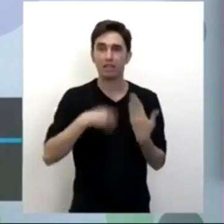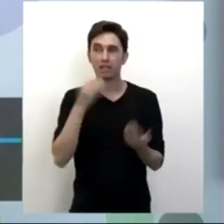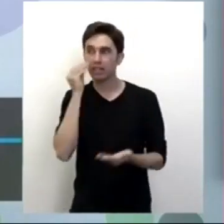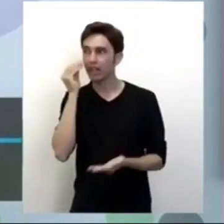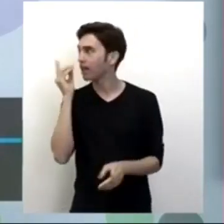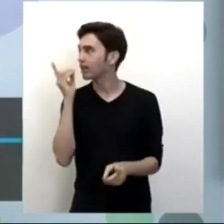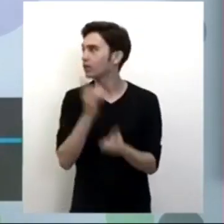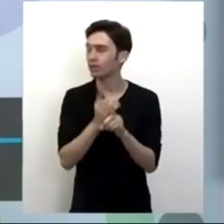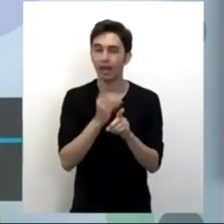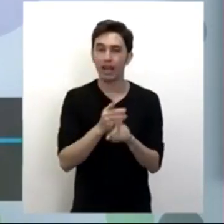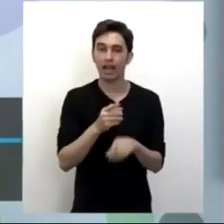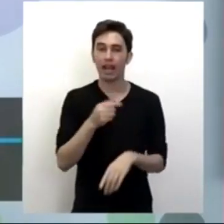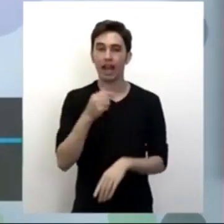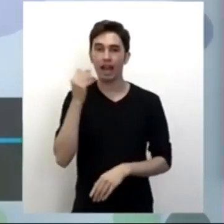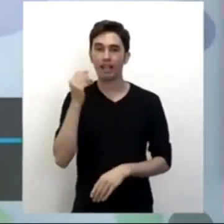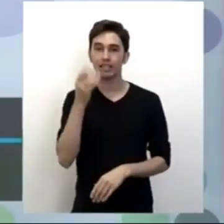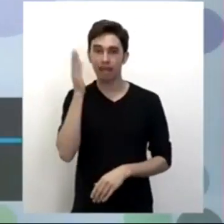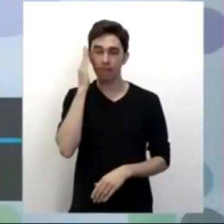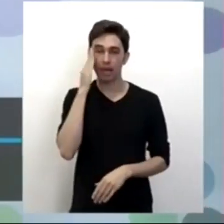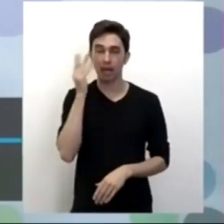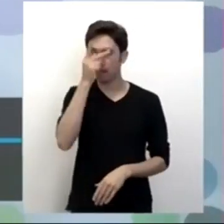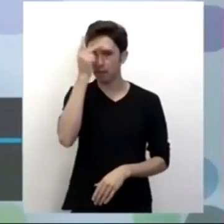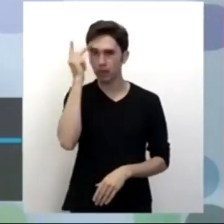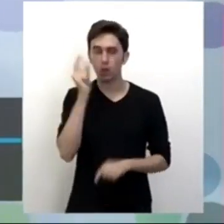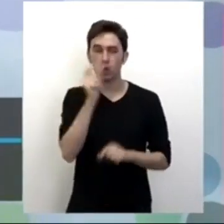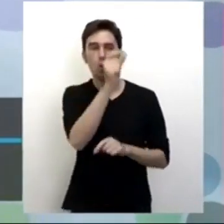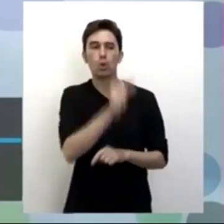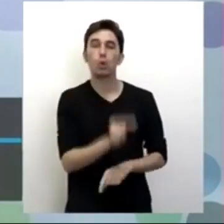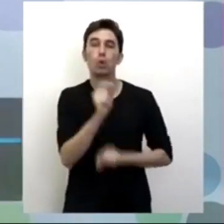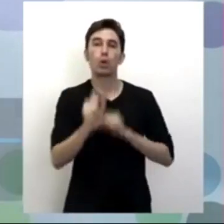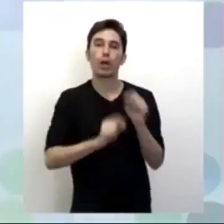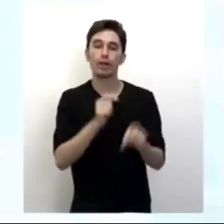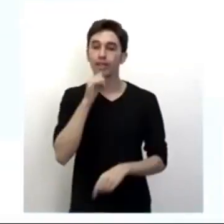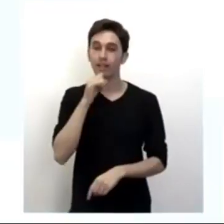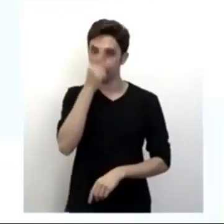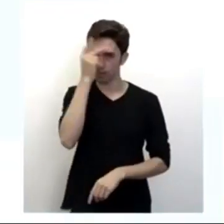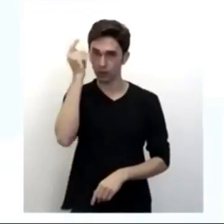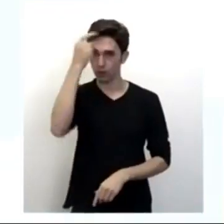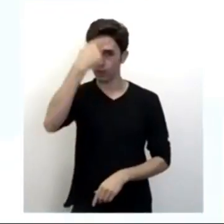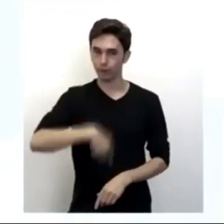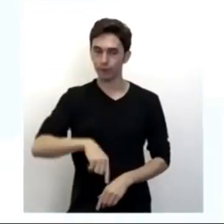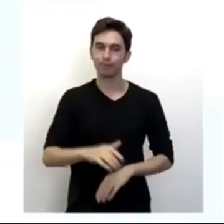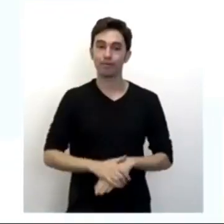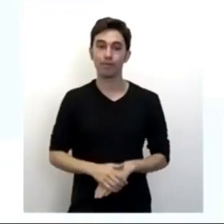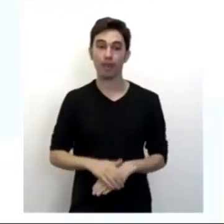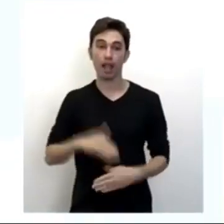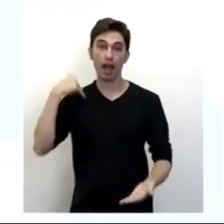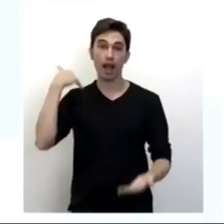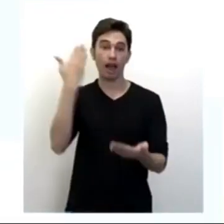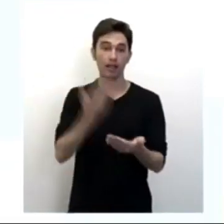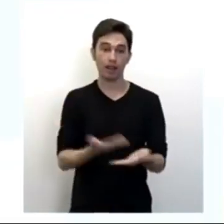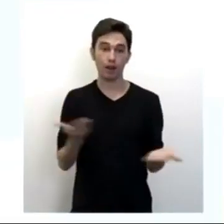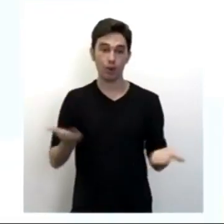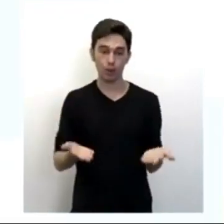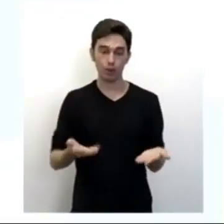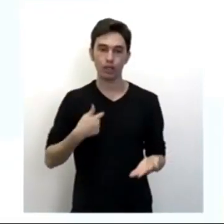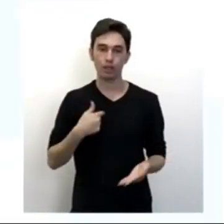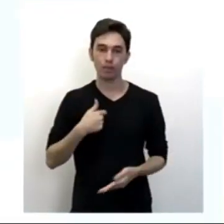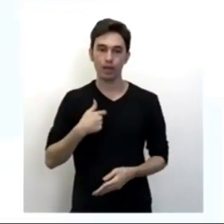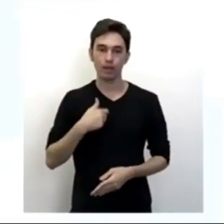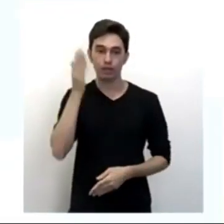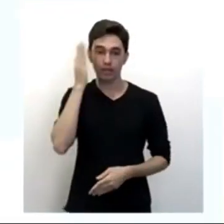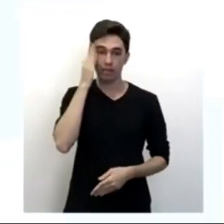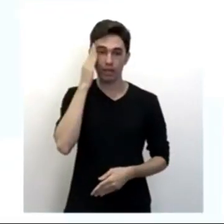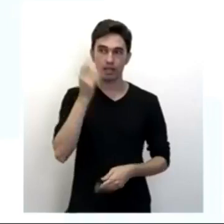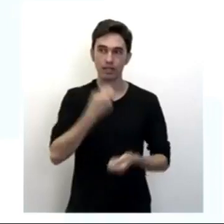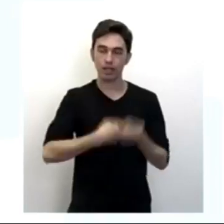pessoa. Então vamos lá, primeira dica. Eu sou uma pessoa, primeira dica. Vamos lá no LED. Até hoje, meus saberes